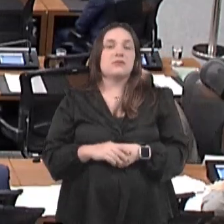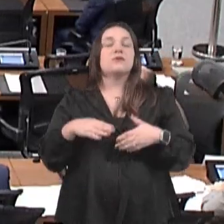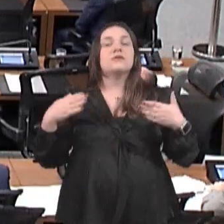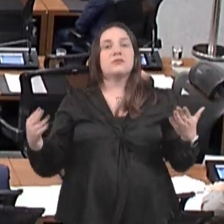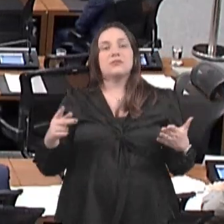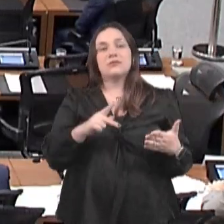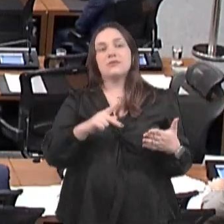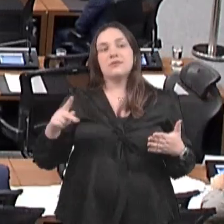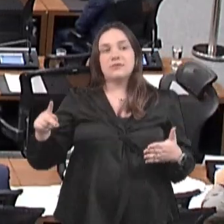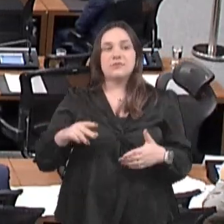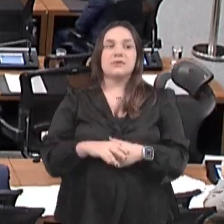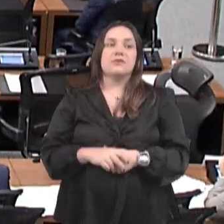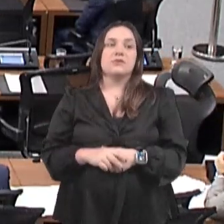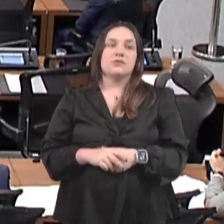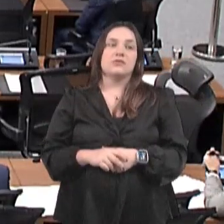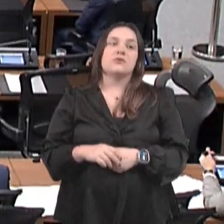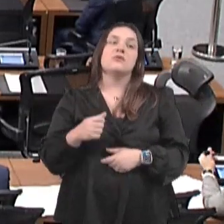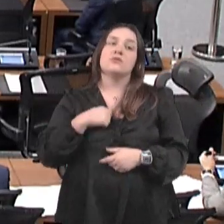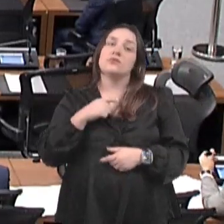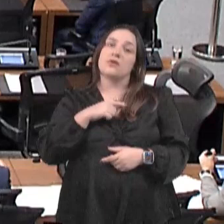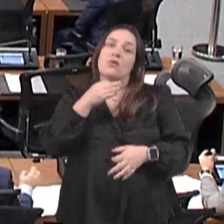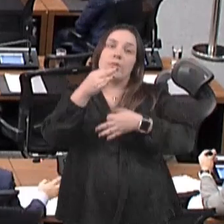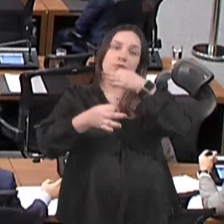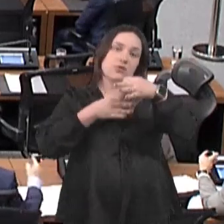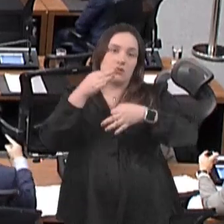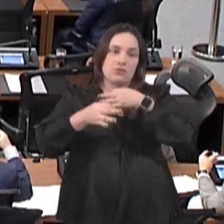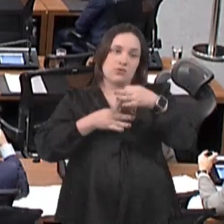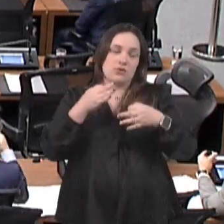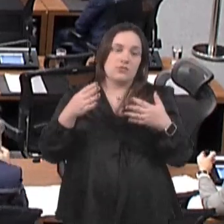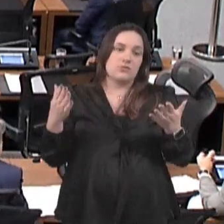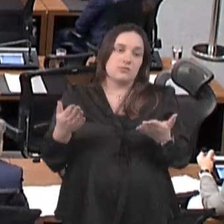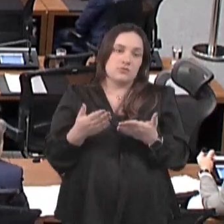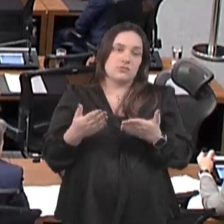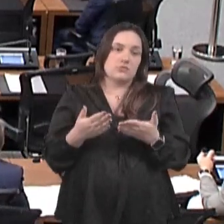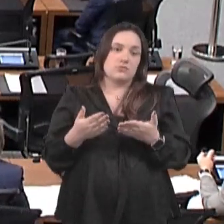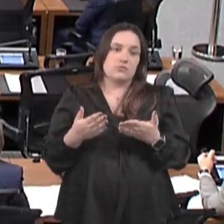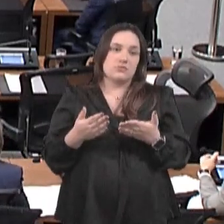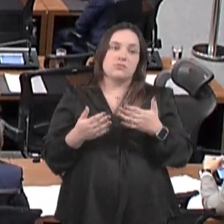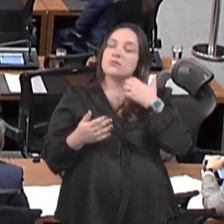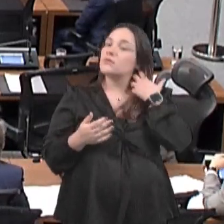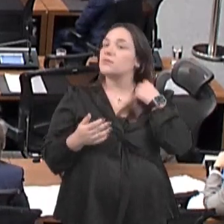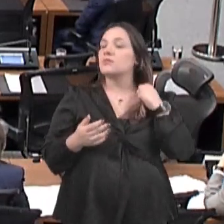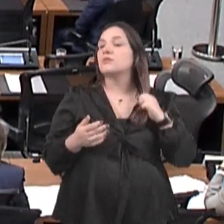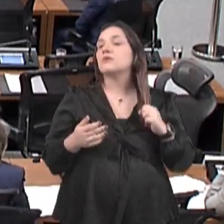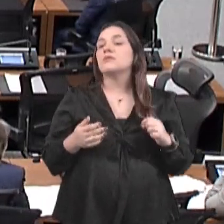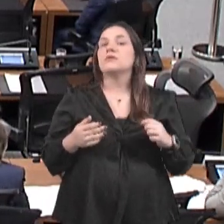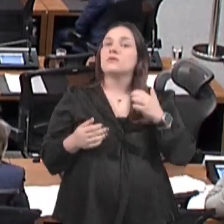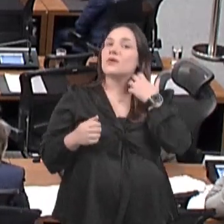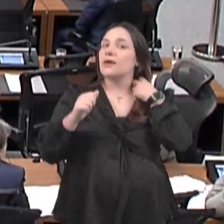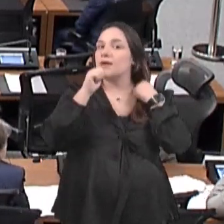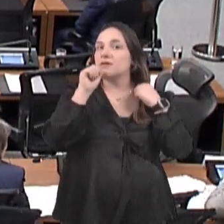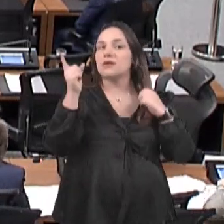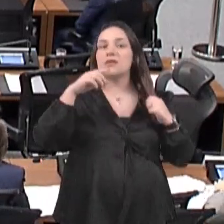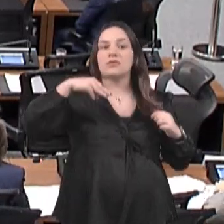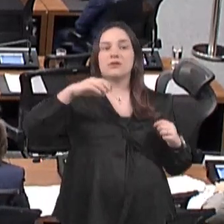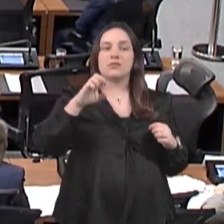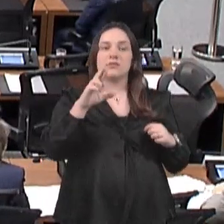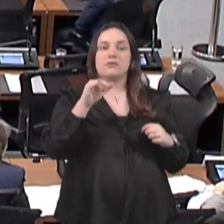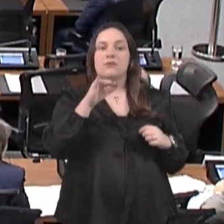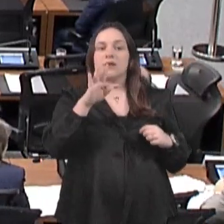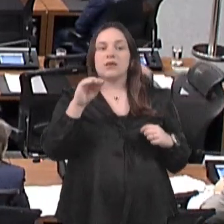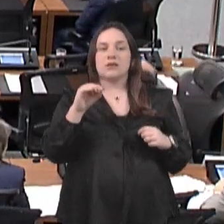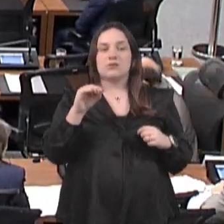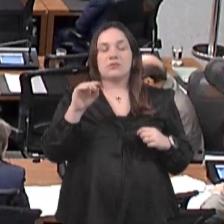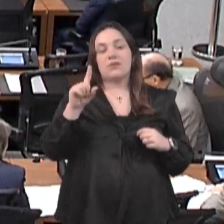Senhor presidente, eu queria fazer umas considerações que, nesse momento, ainda não envolvem o mérito do projeto, por